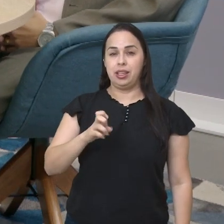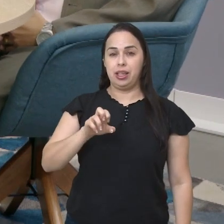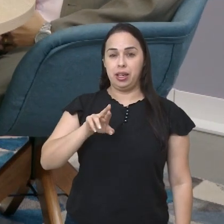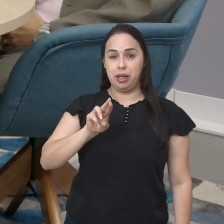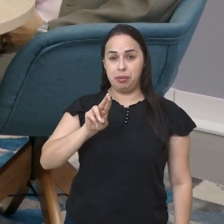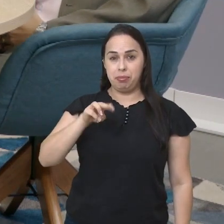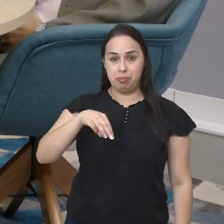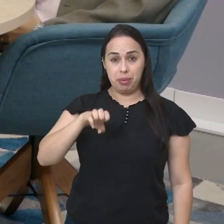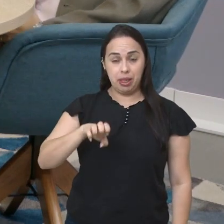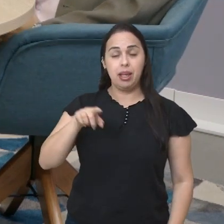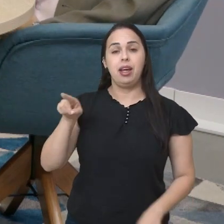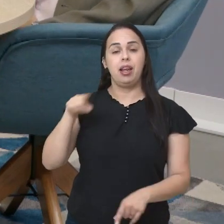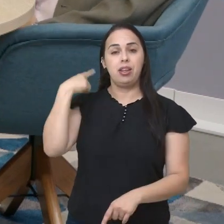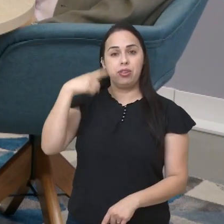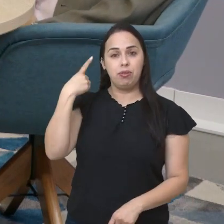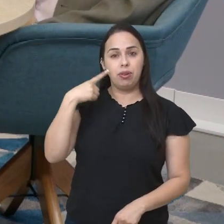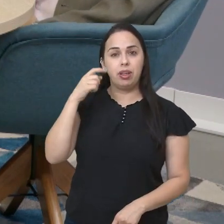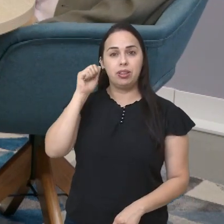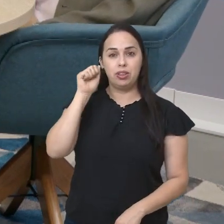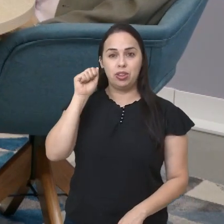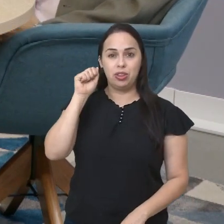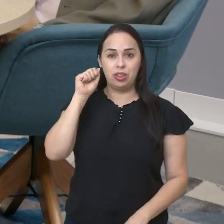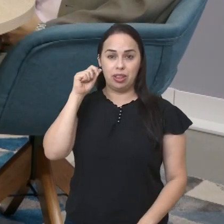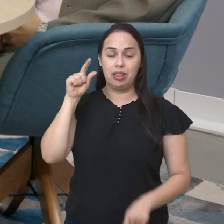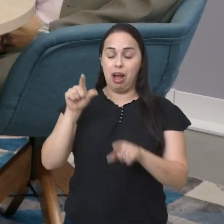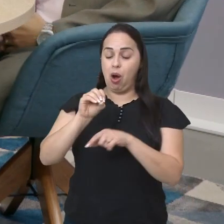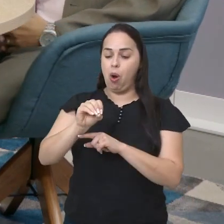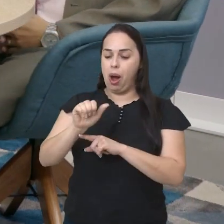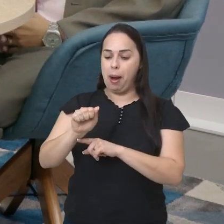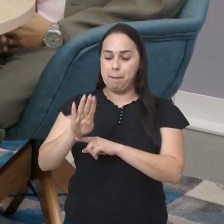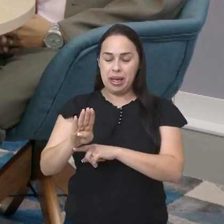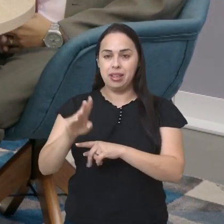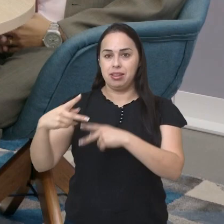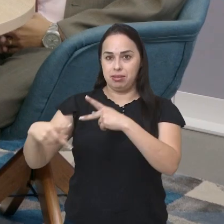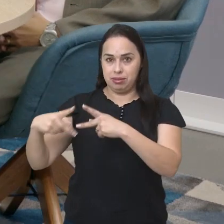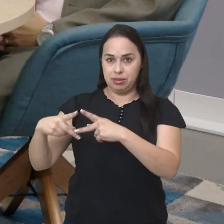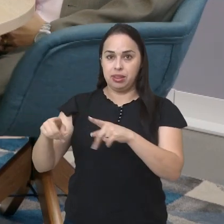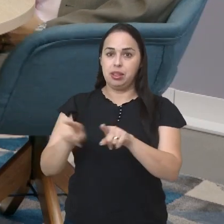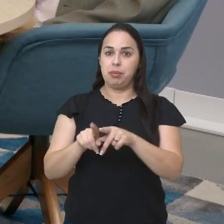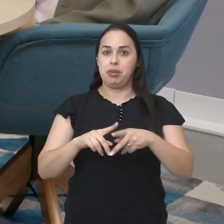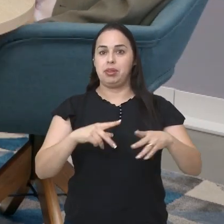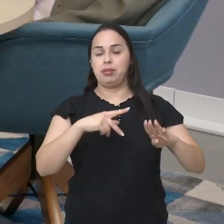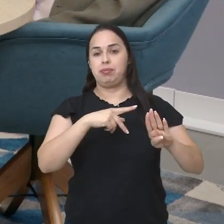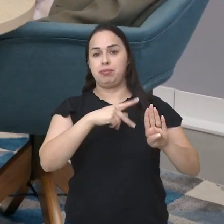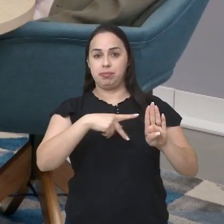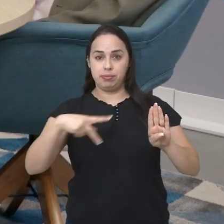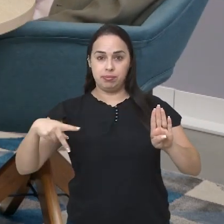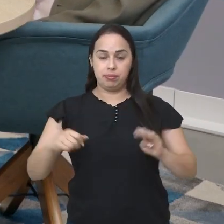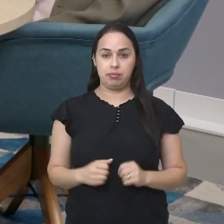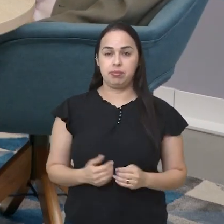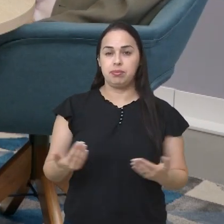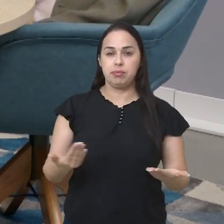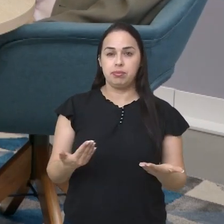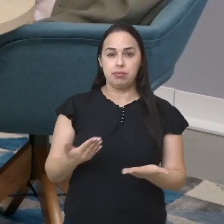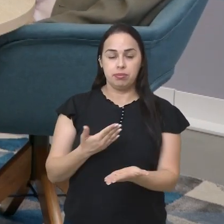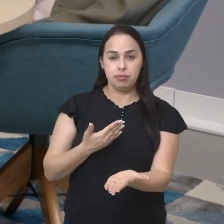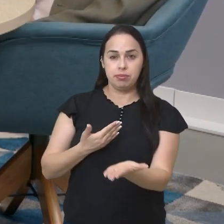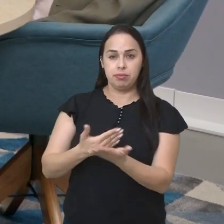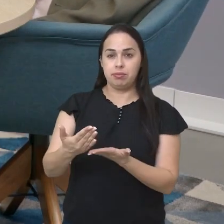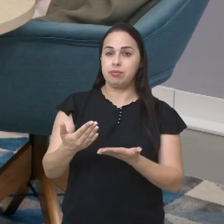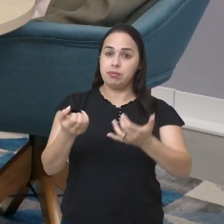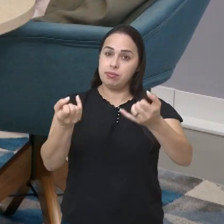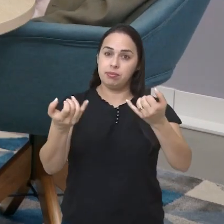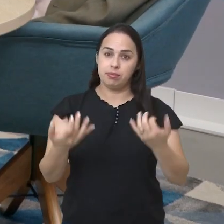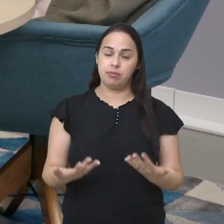dos Campos e também de Paraibuna. Sejam muito bem-vindos, gente. Obrigado. Bom, eu queria começar falando com vocês,